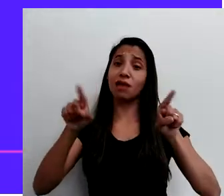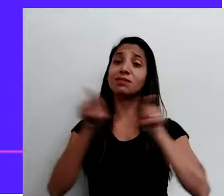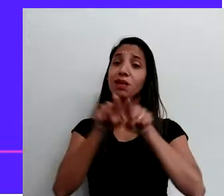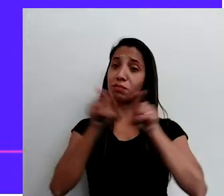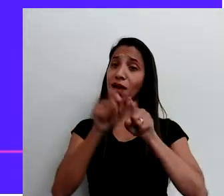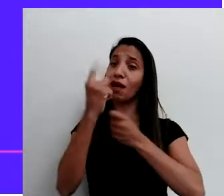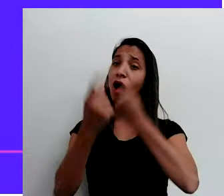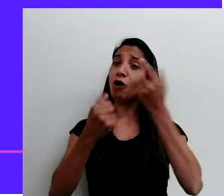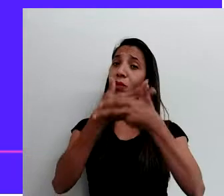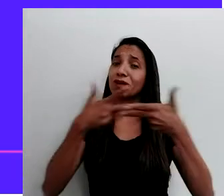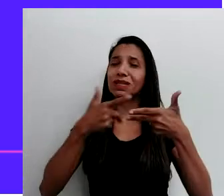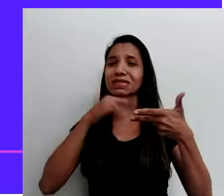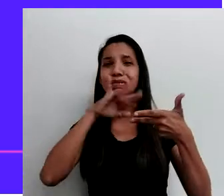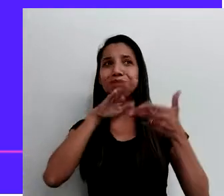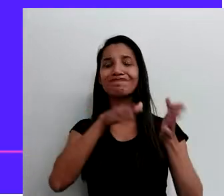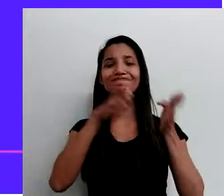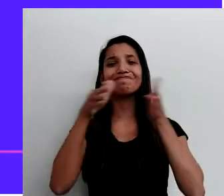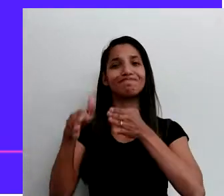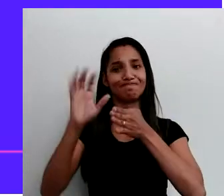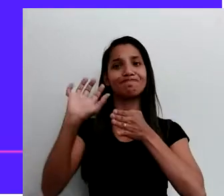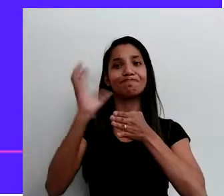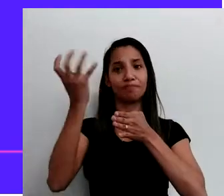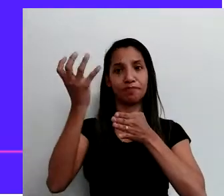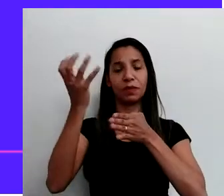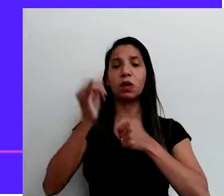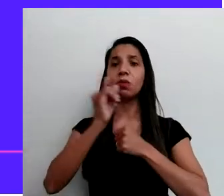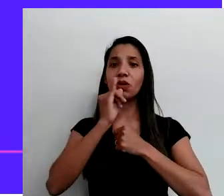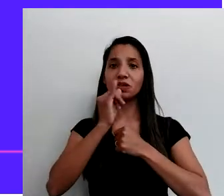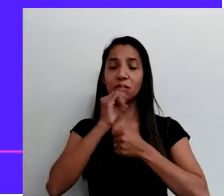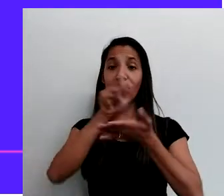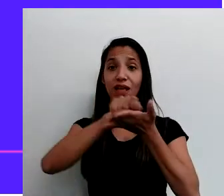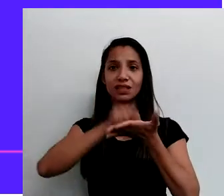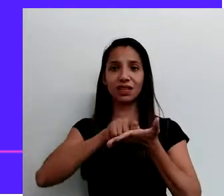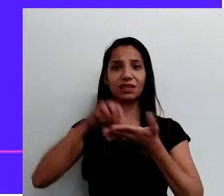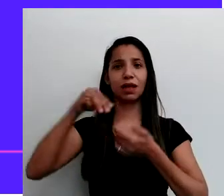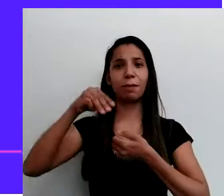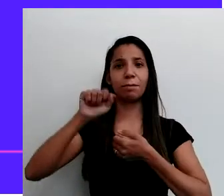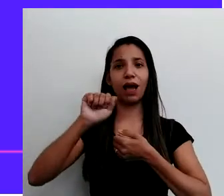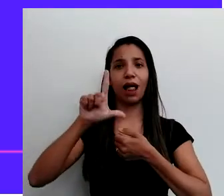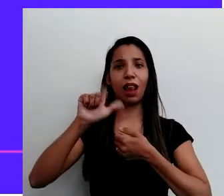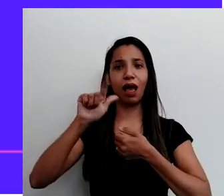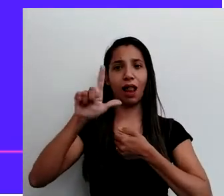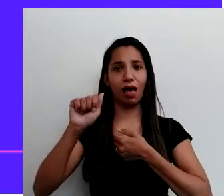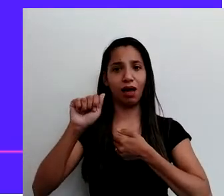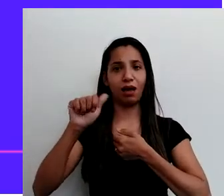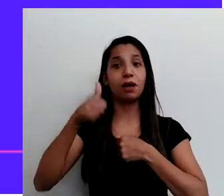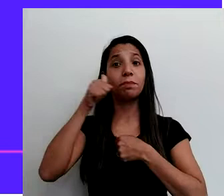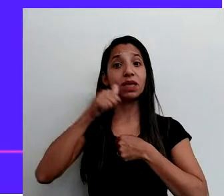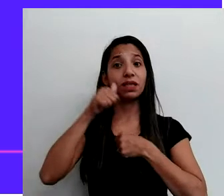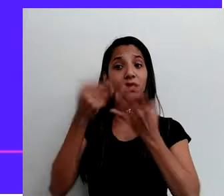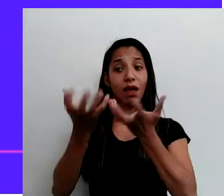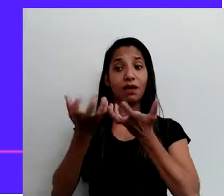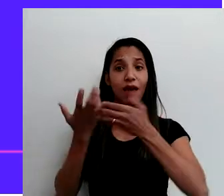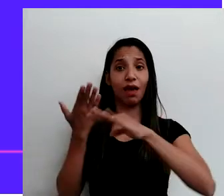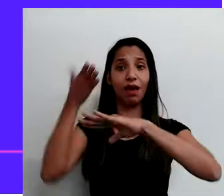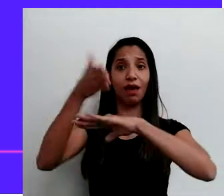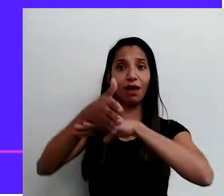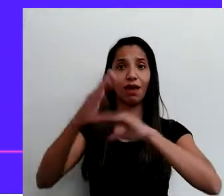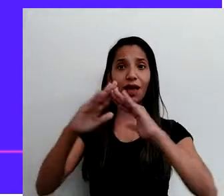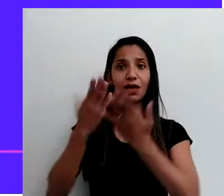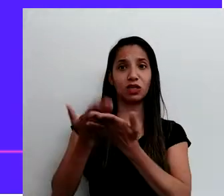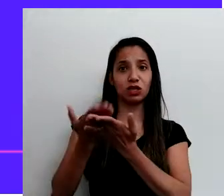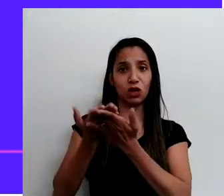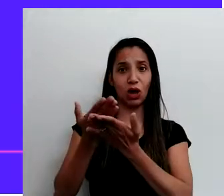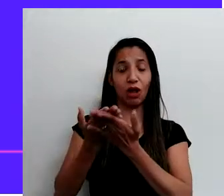a própria escrita do Malala, a menina que queria ir para a escola, foi uma resposta que eu encontrei a isso, né? Que